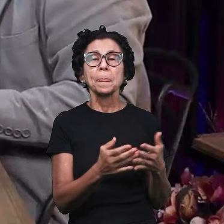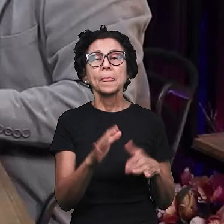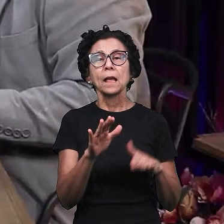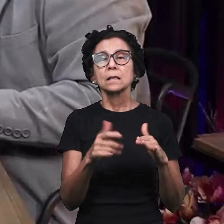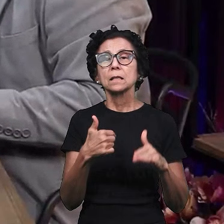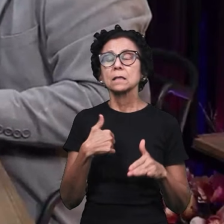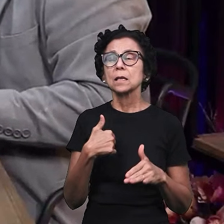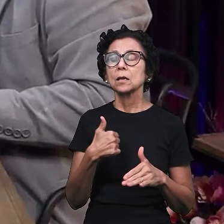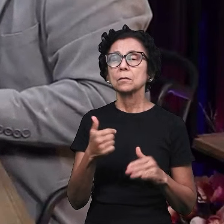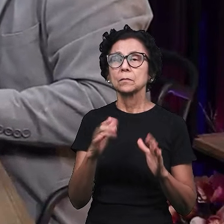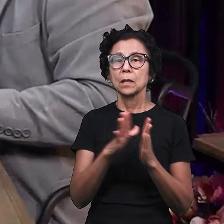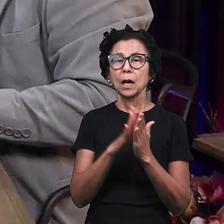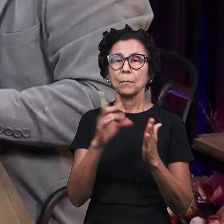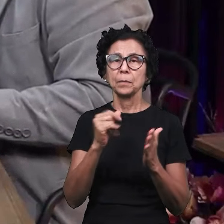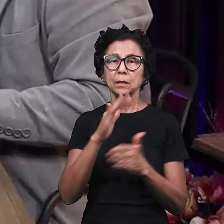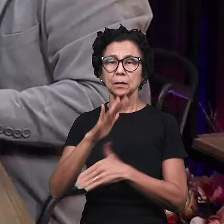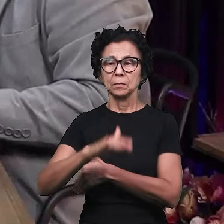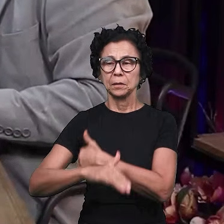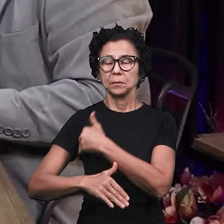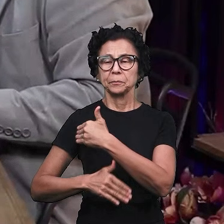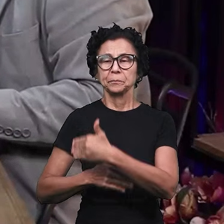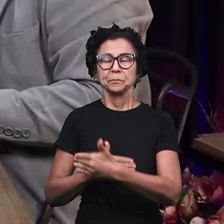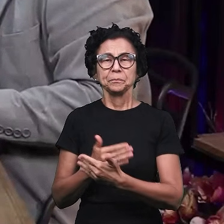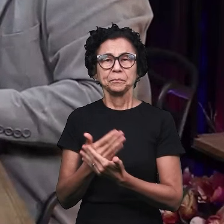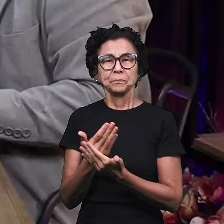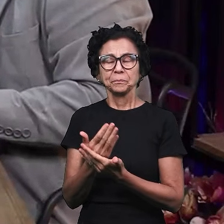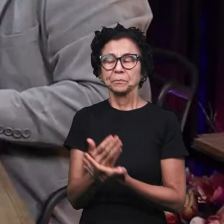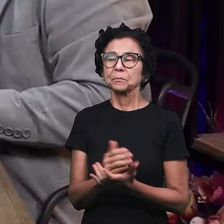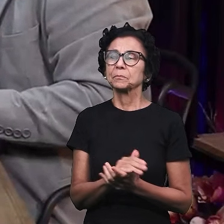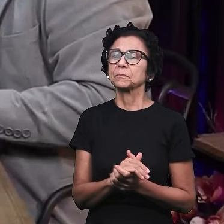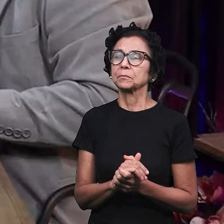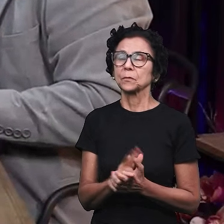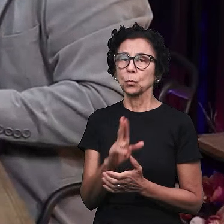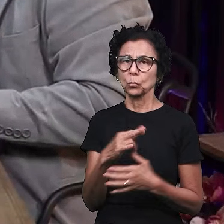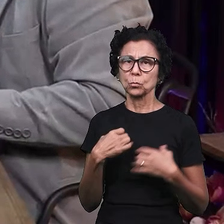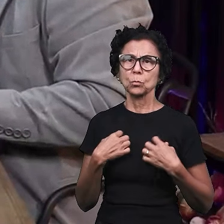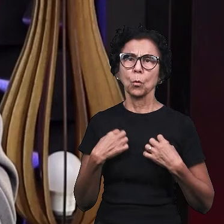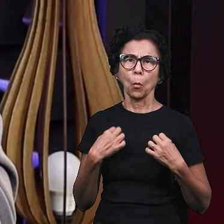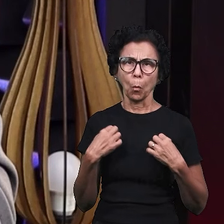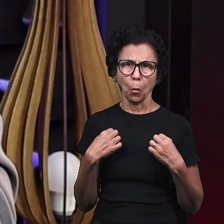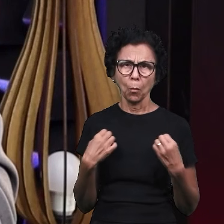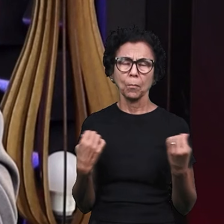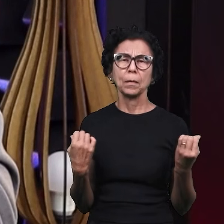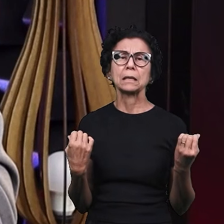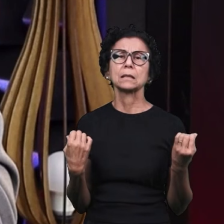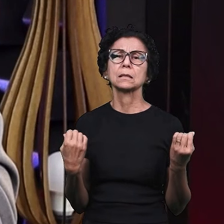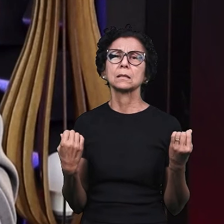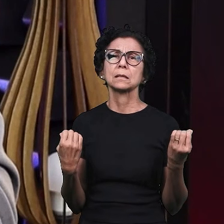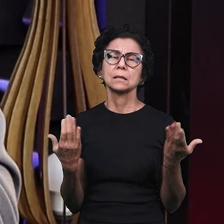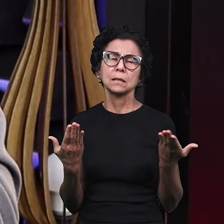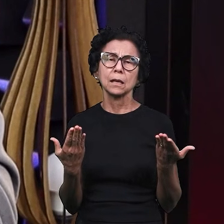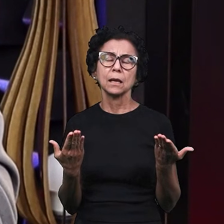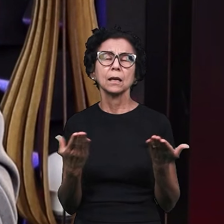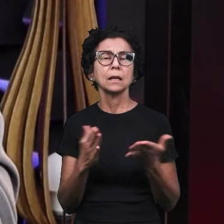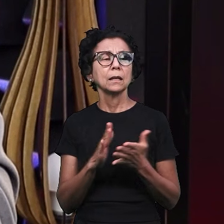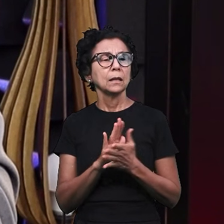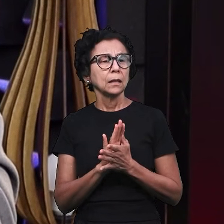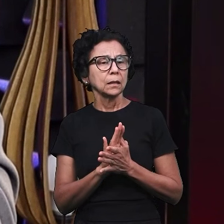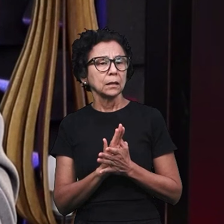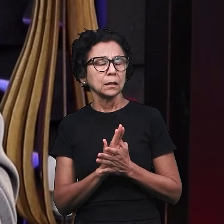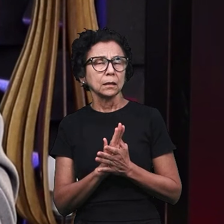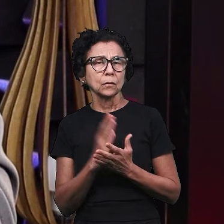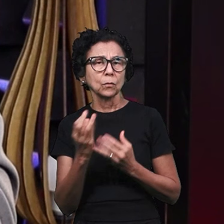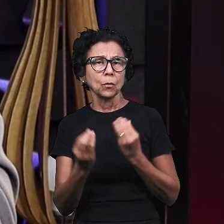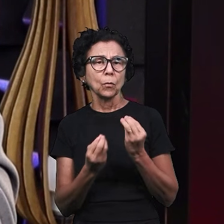visto de uma maneira condizente com o que a Bíblia diz, mas eu não estou